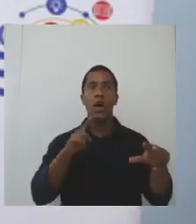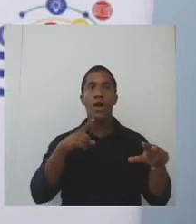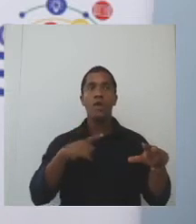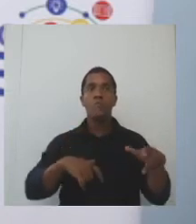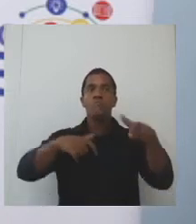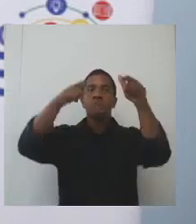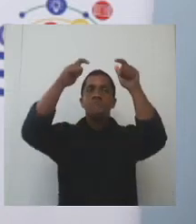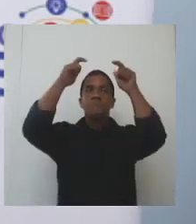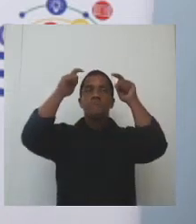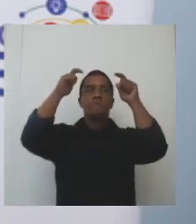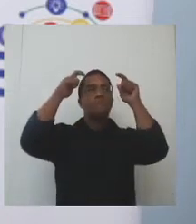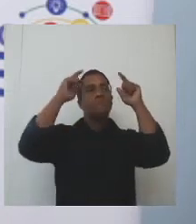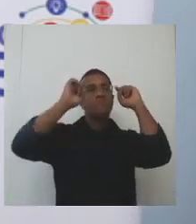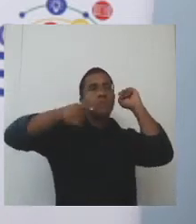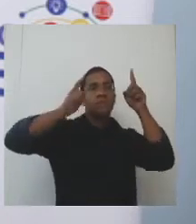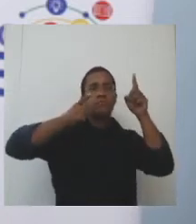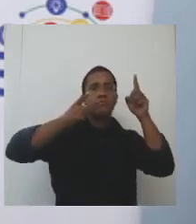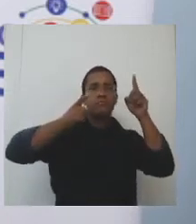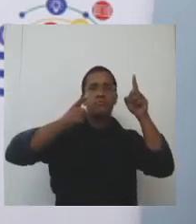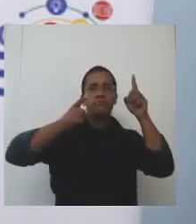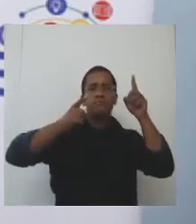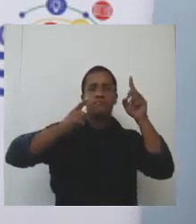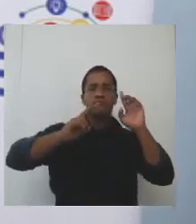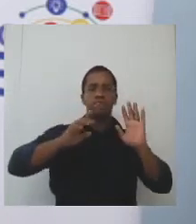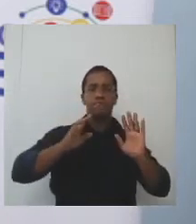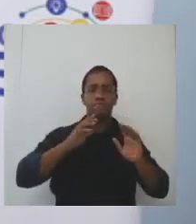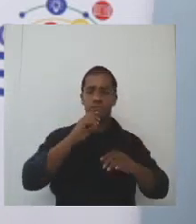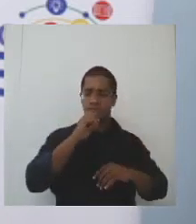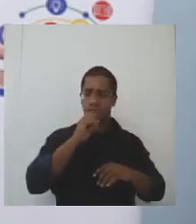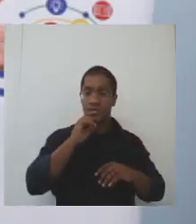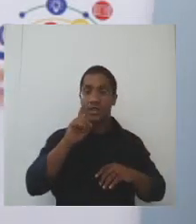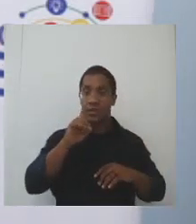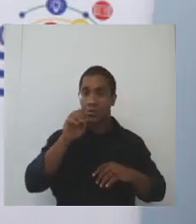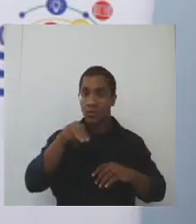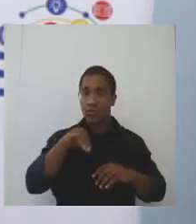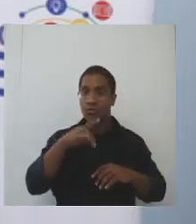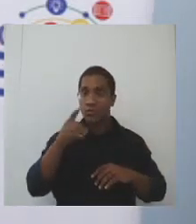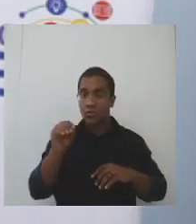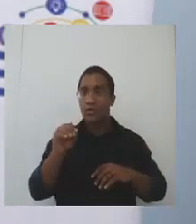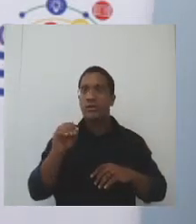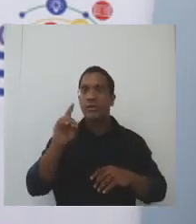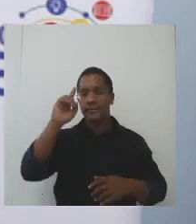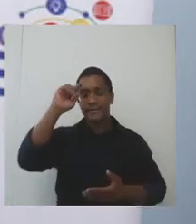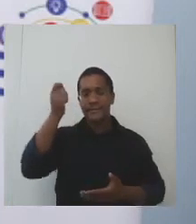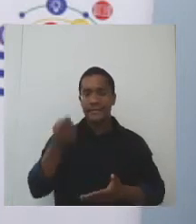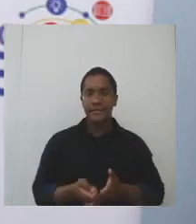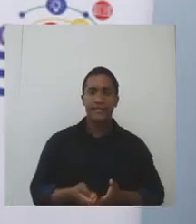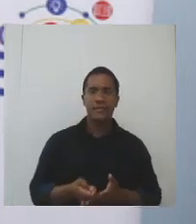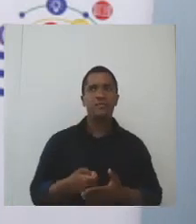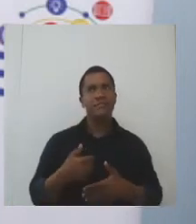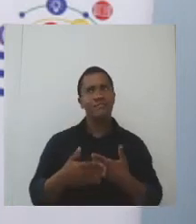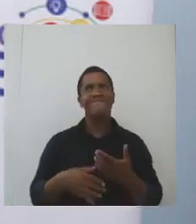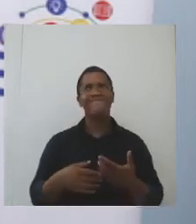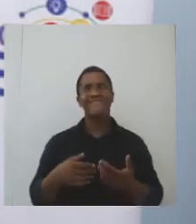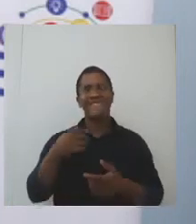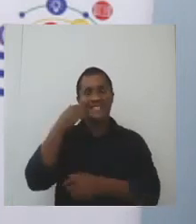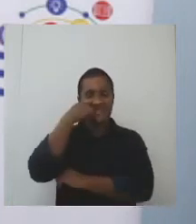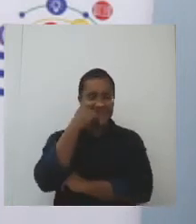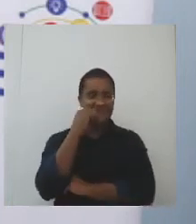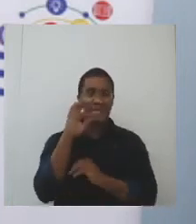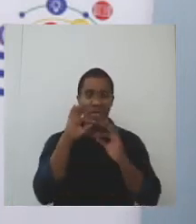limitados. Então, chega um determinado momento que Dom João decide que realmente é inevitável, né, que é preciso que a família